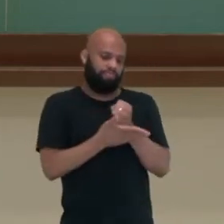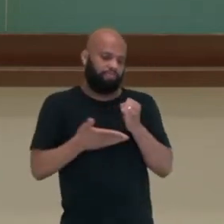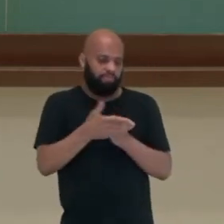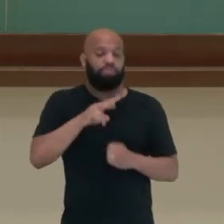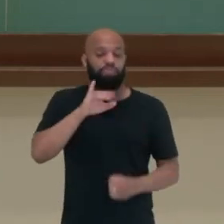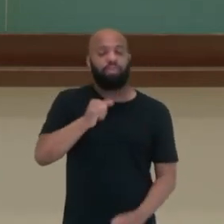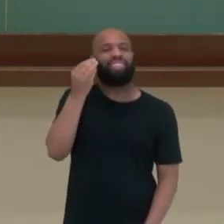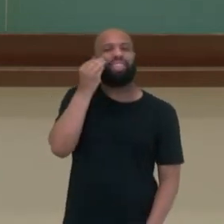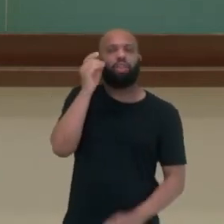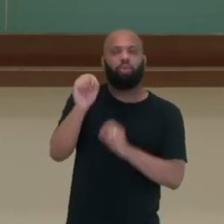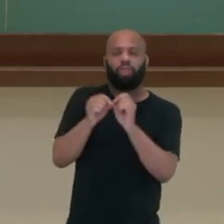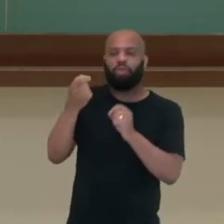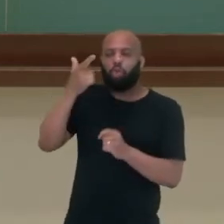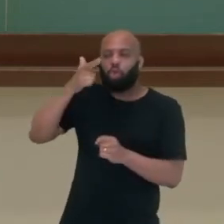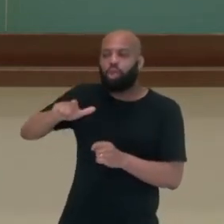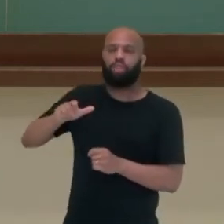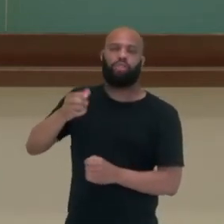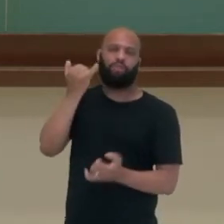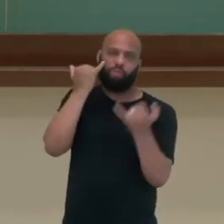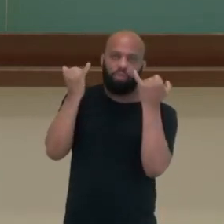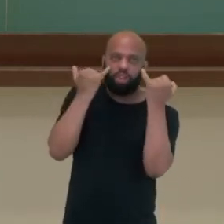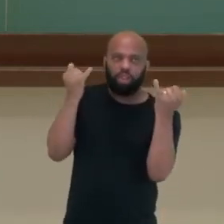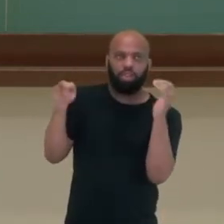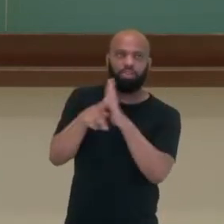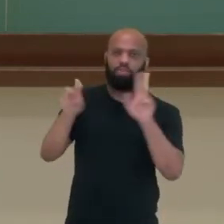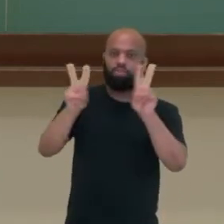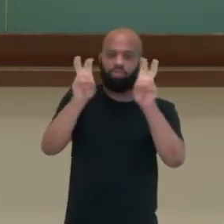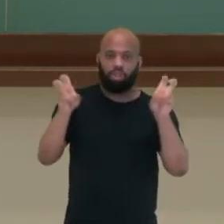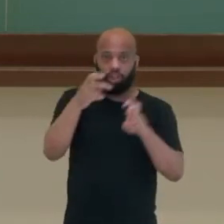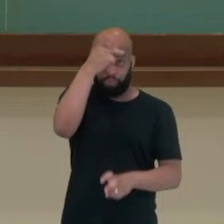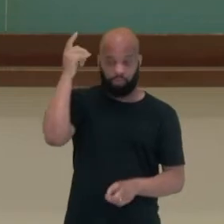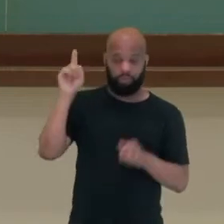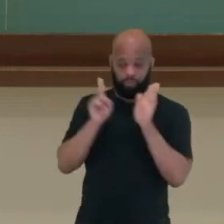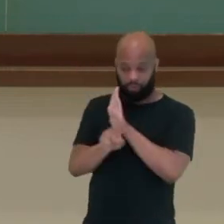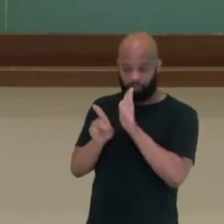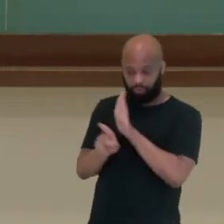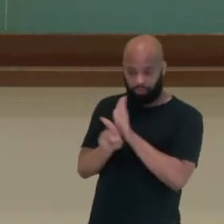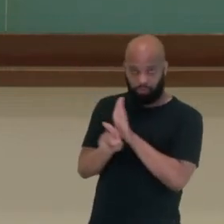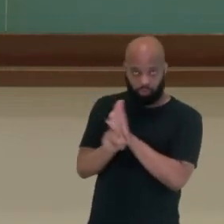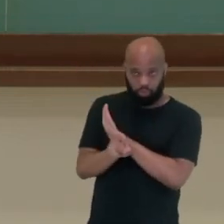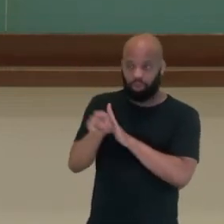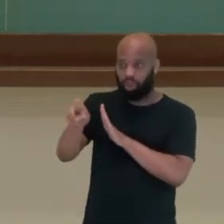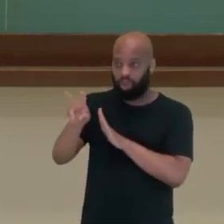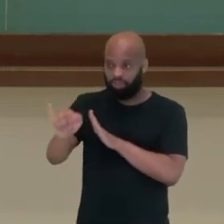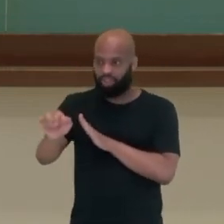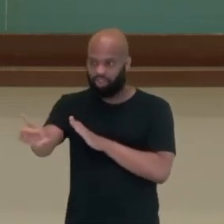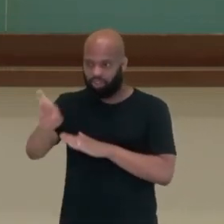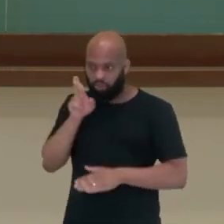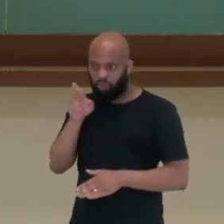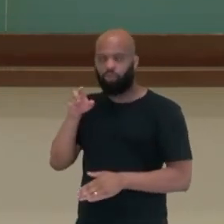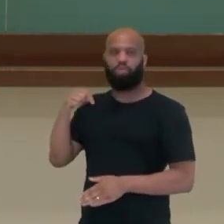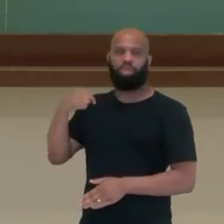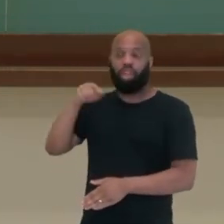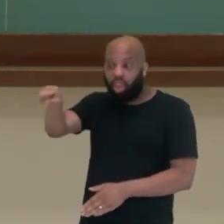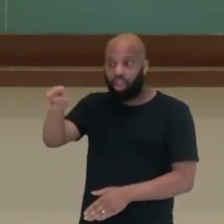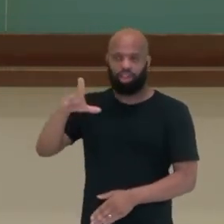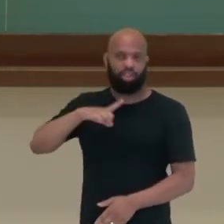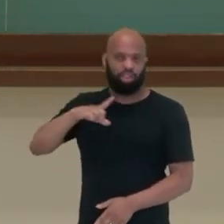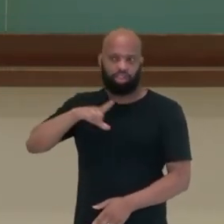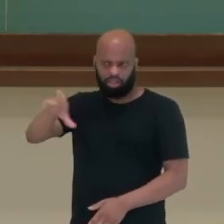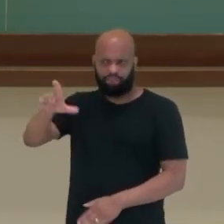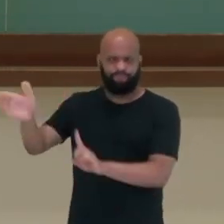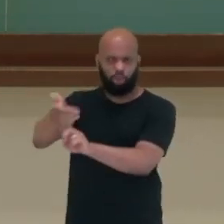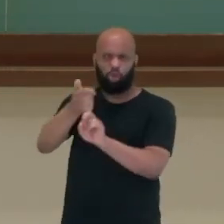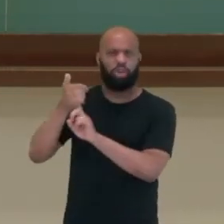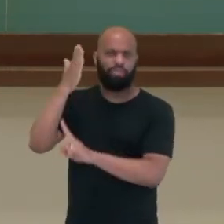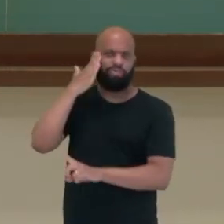tentar extrair informações sobre uma temática que aquela pessoa entrevistada ou as pessoas entrevistadas